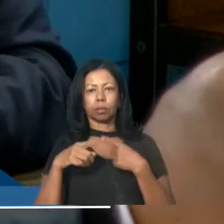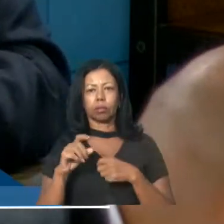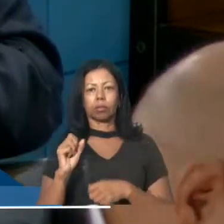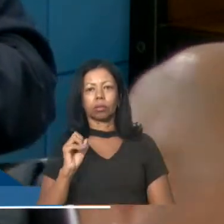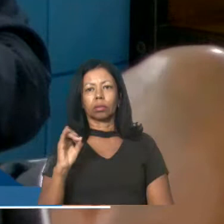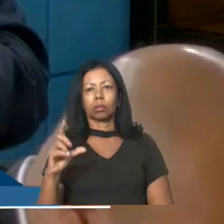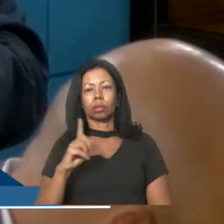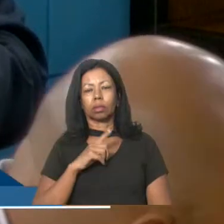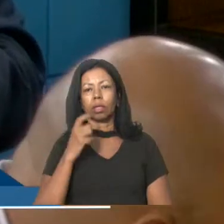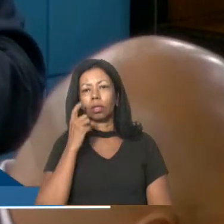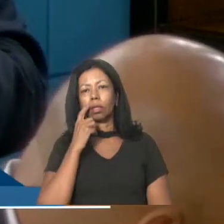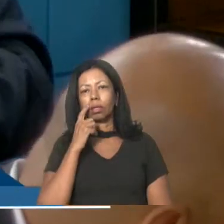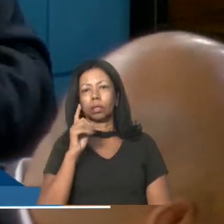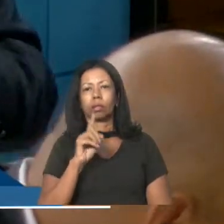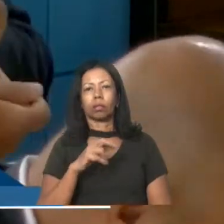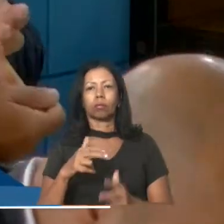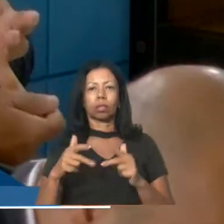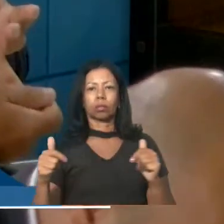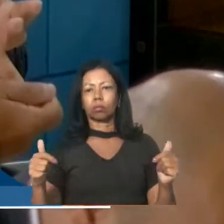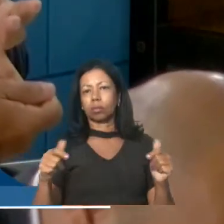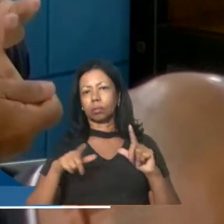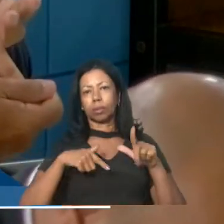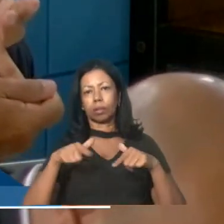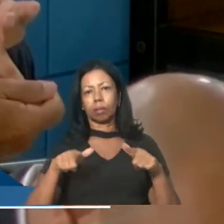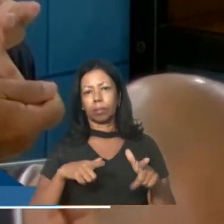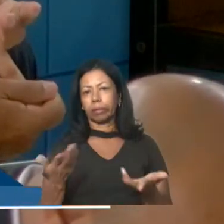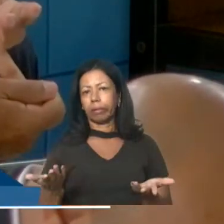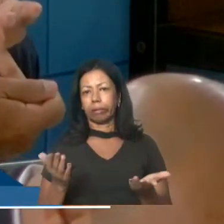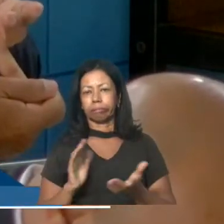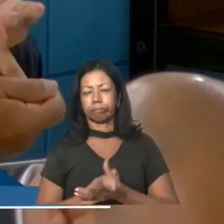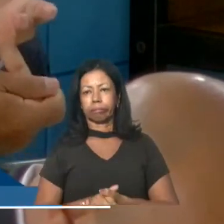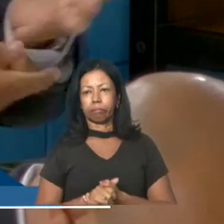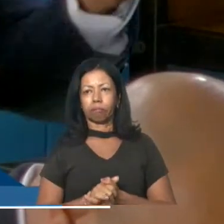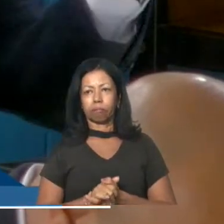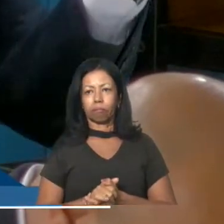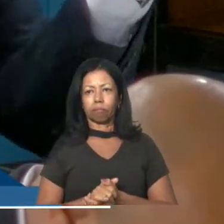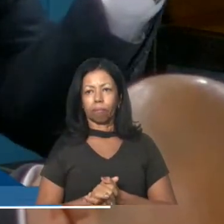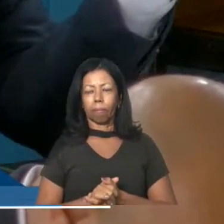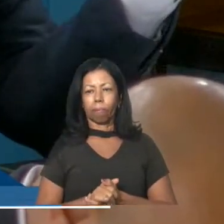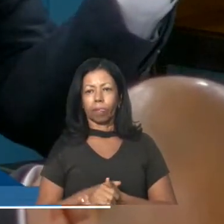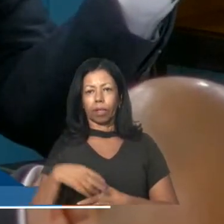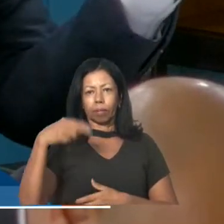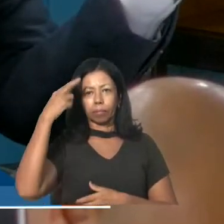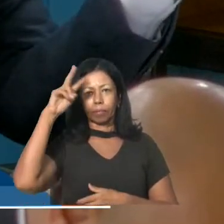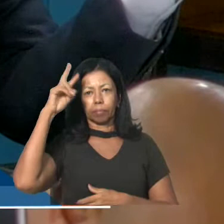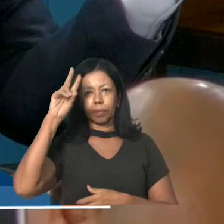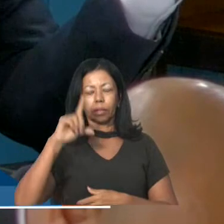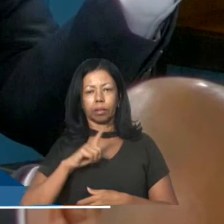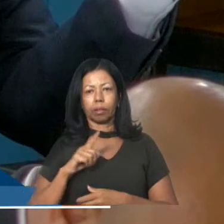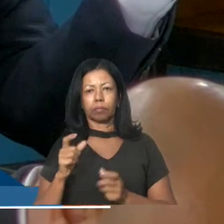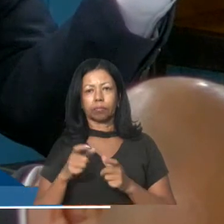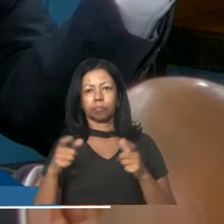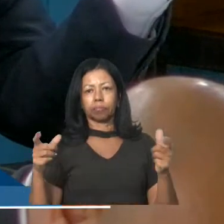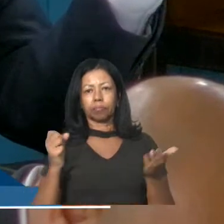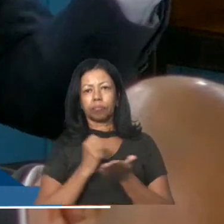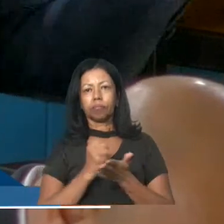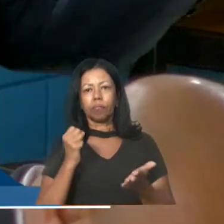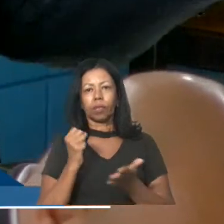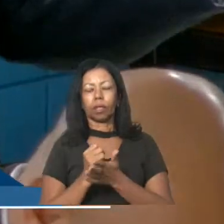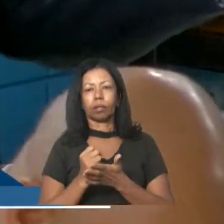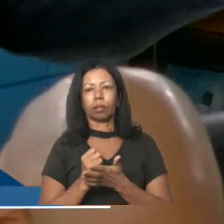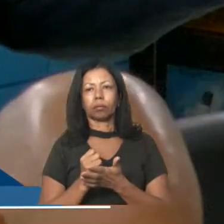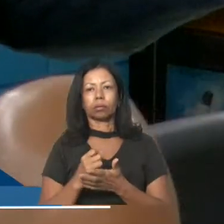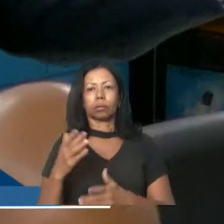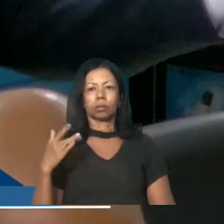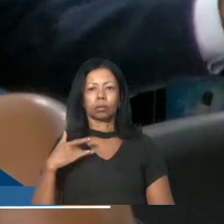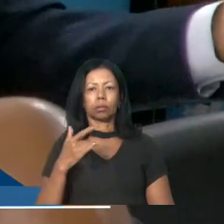dentista, não tem material. Se tem material, não tem dentista. E vamos lembrar aqui, houve aumento desse contrato do Programa da